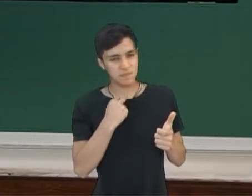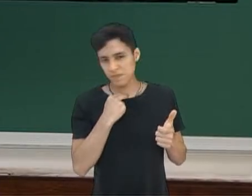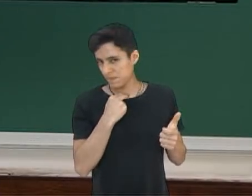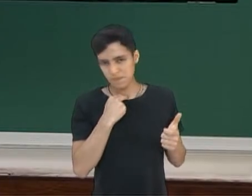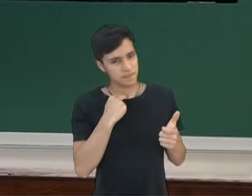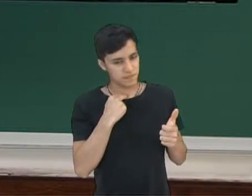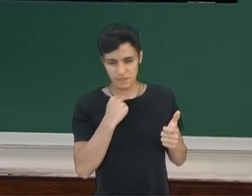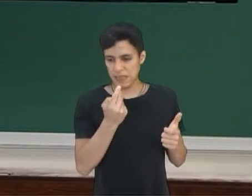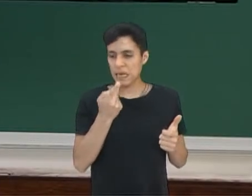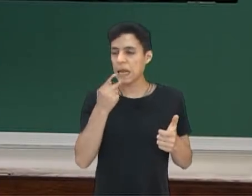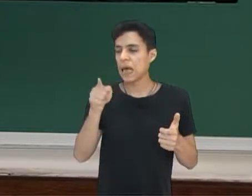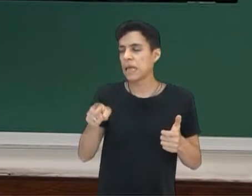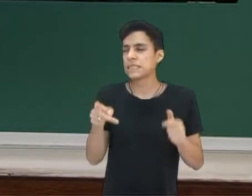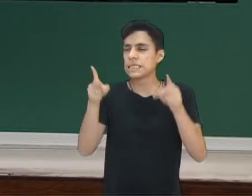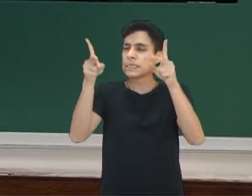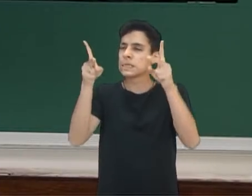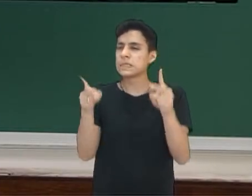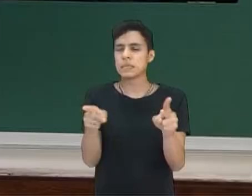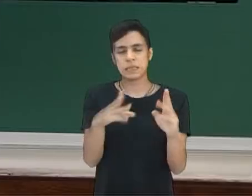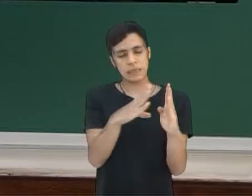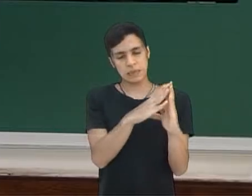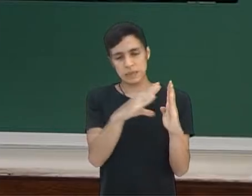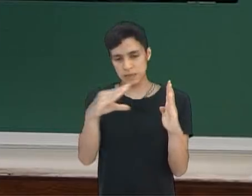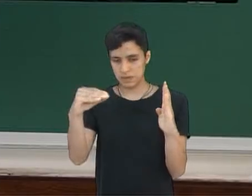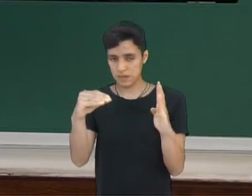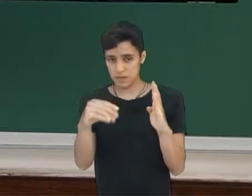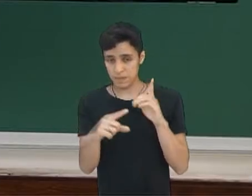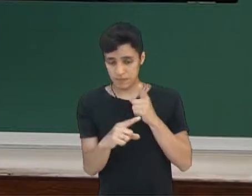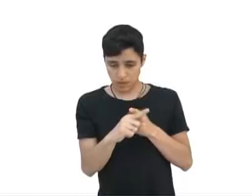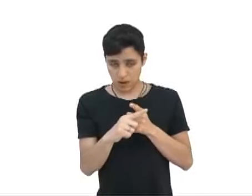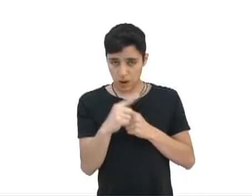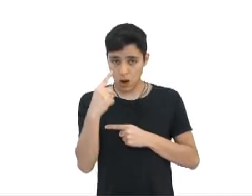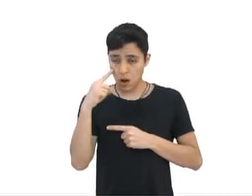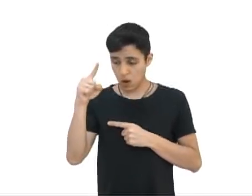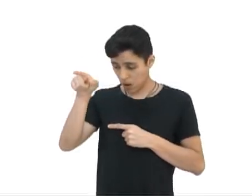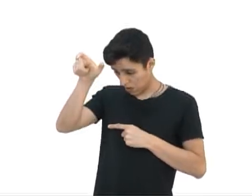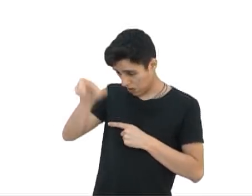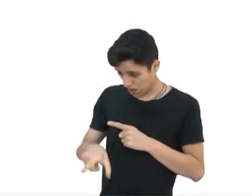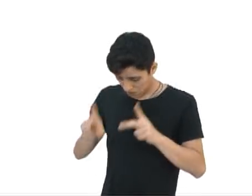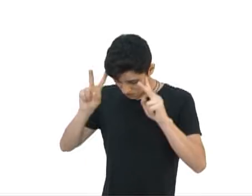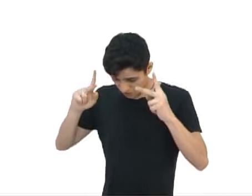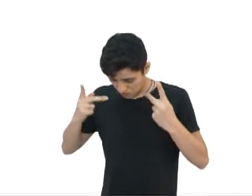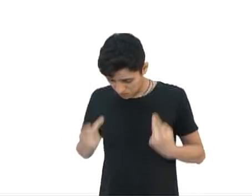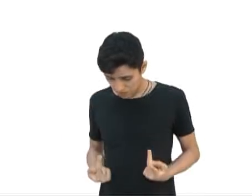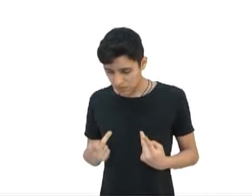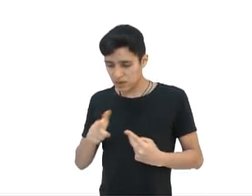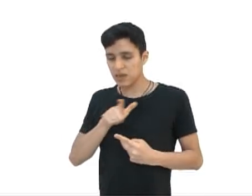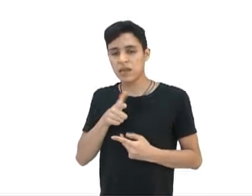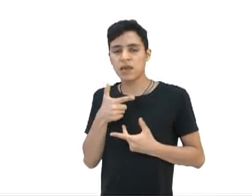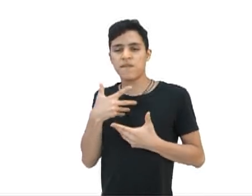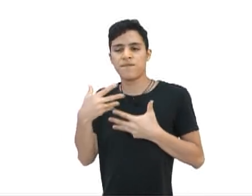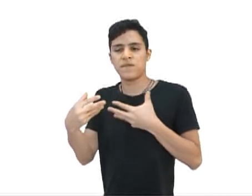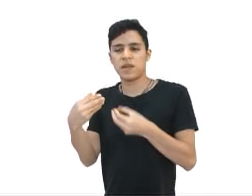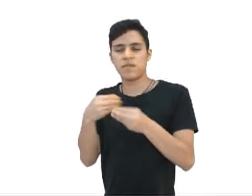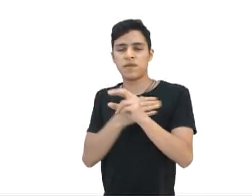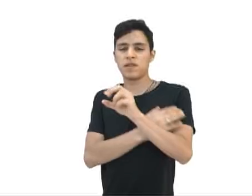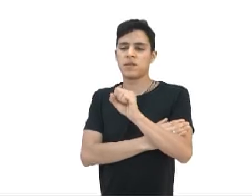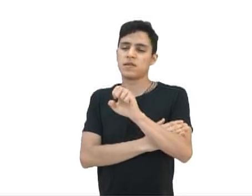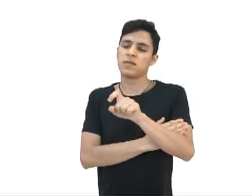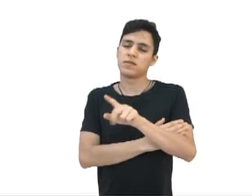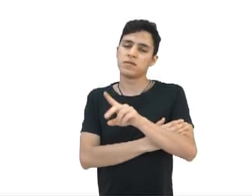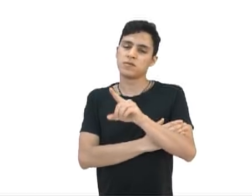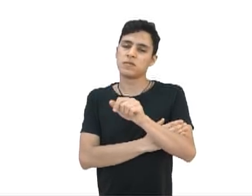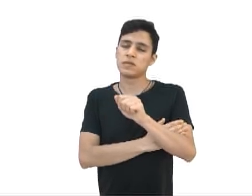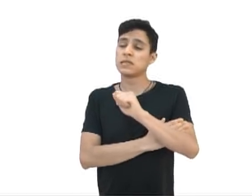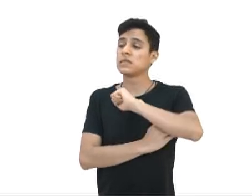são cópias idênticas. Por quê? Porque os seres humanos se reproduzem de forma sexuada. E isso